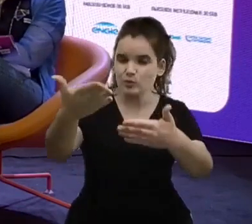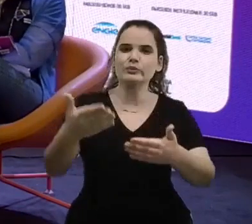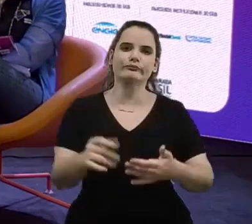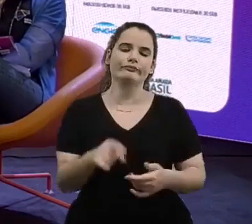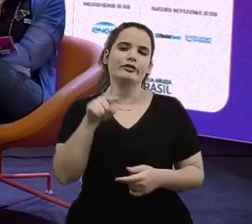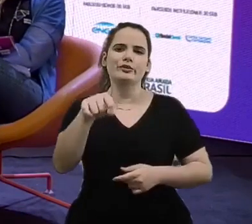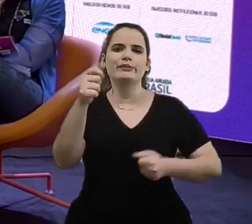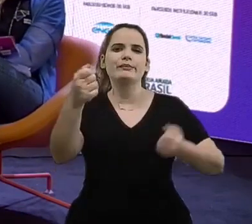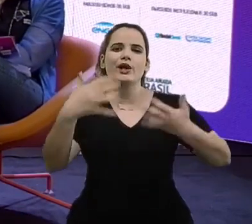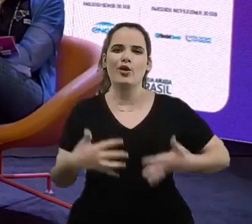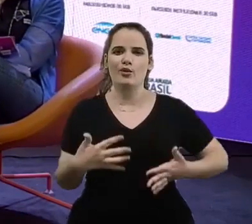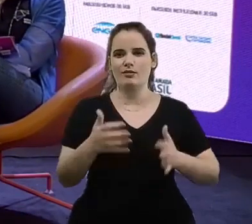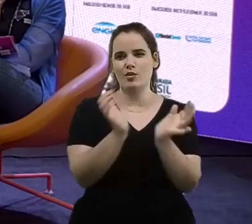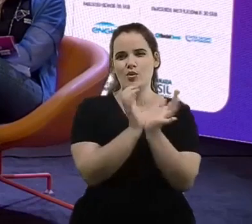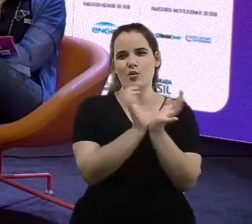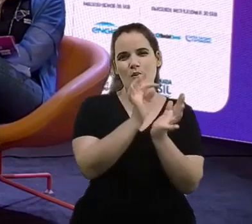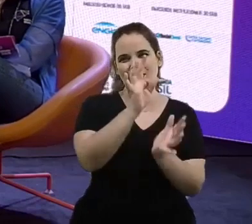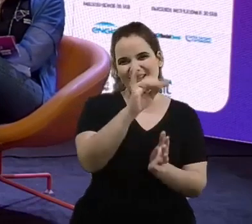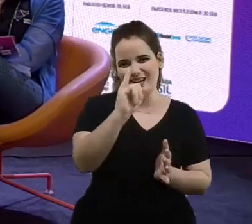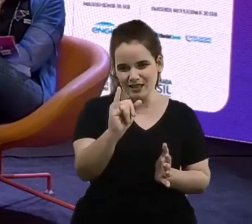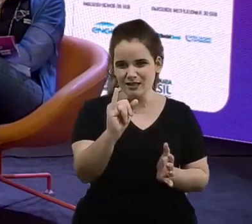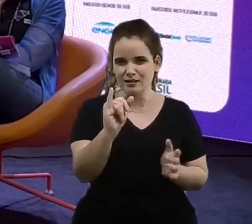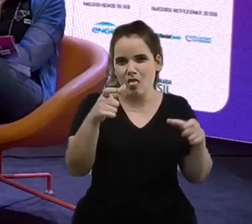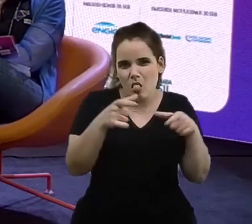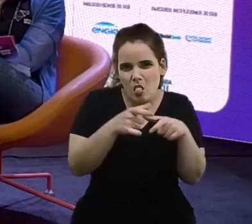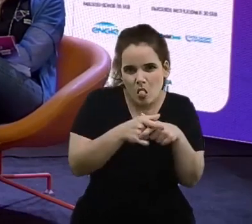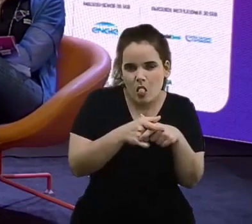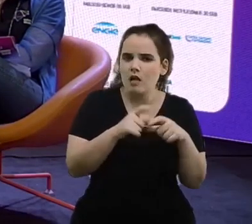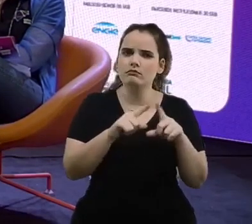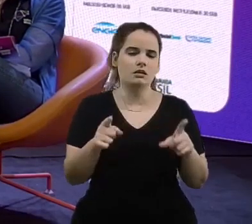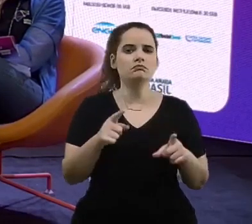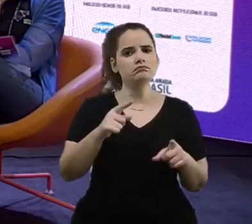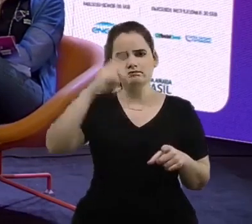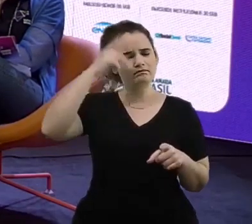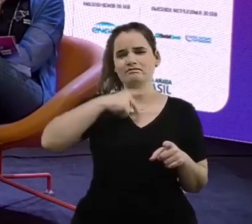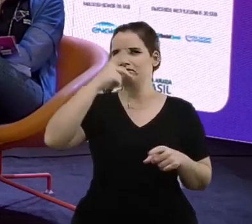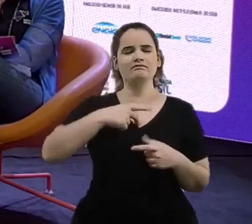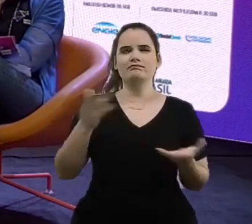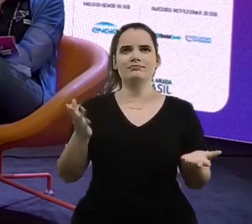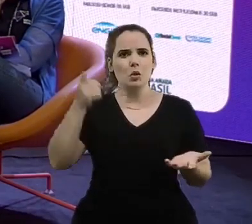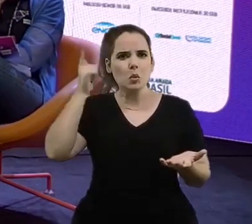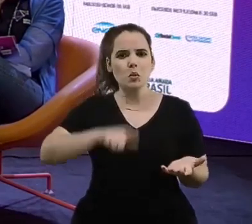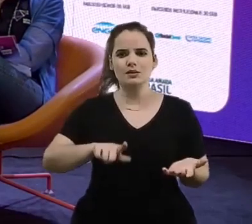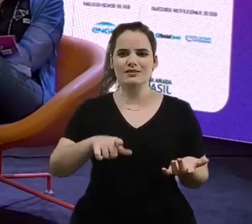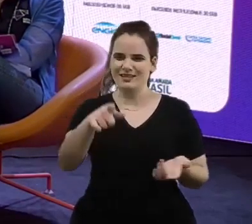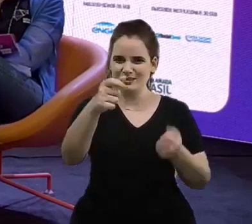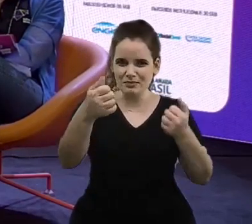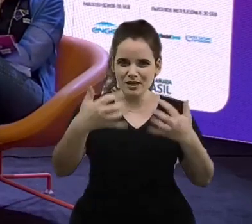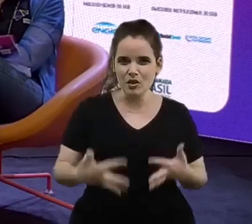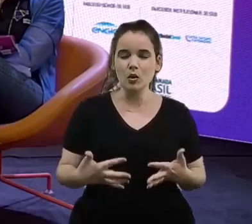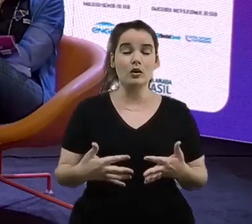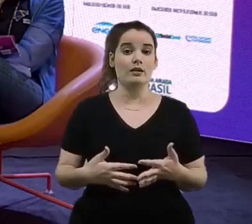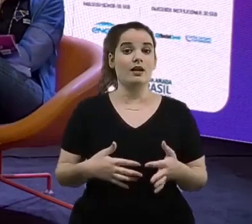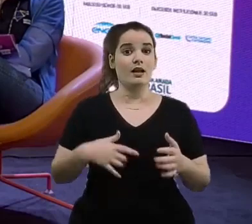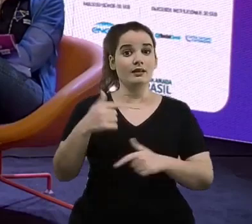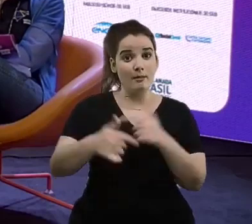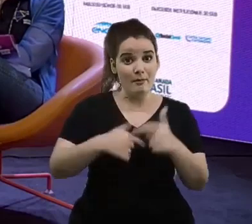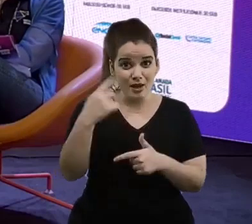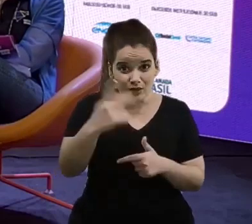por dados foi muito mais intensa nessa pandemia, com diversos setores, tanto de governo quanto extra-governo, e a gente faz isso hoje de uma forma